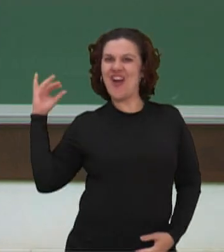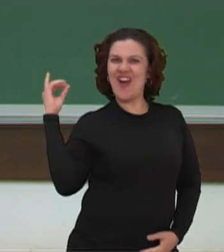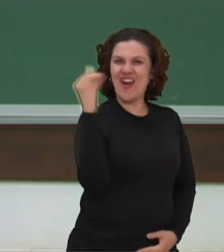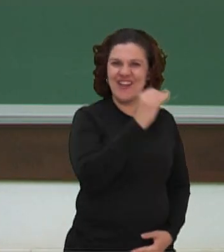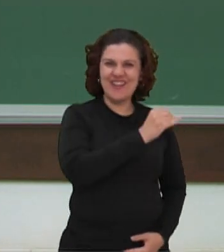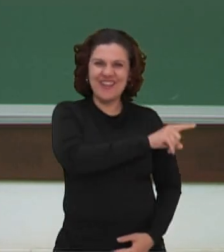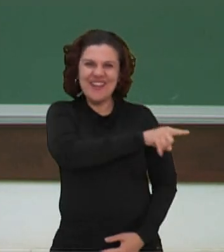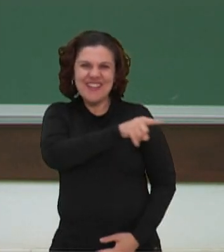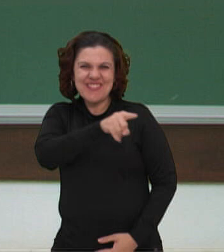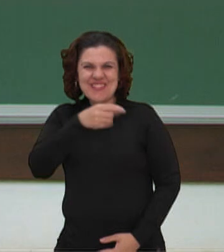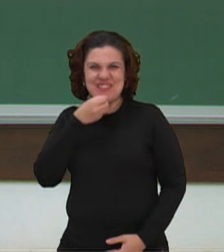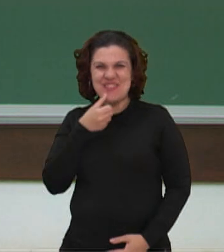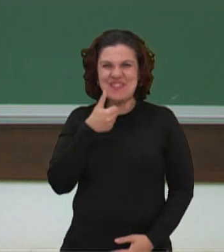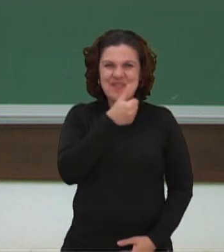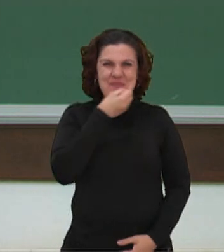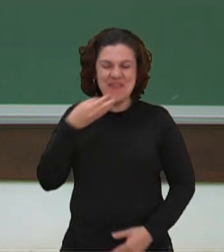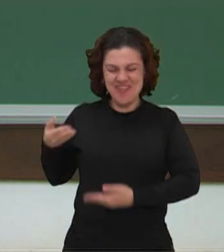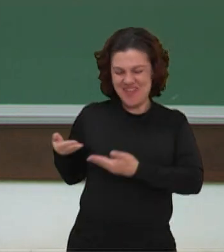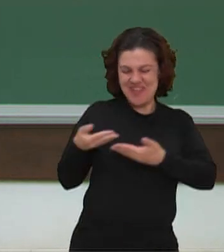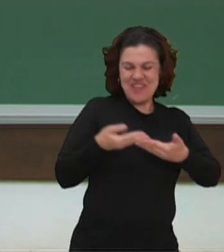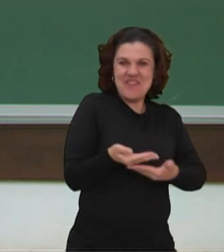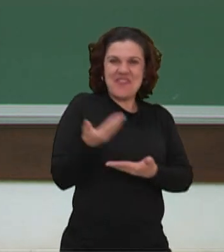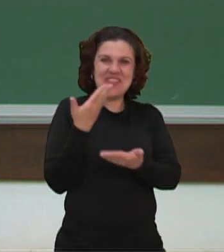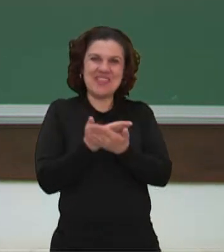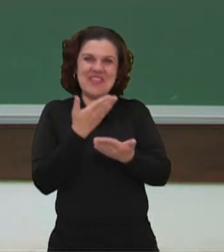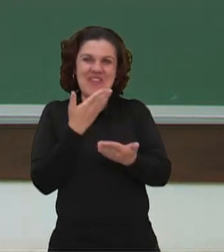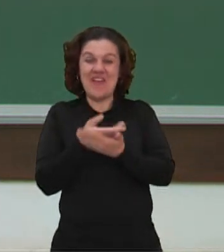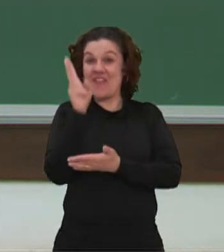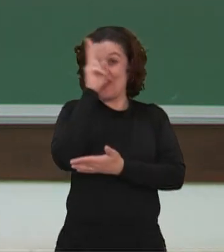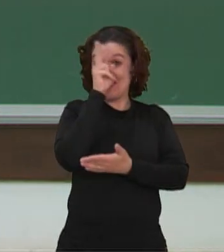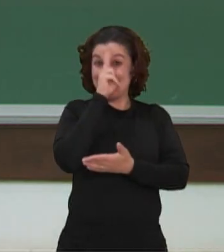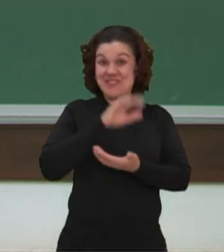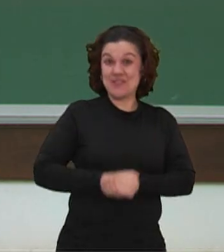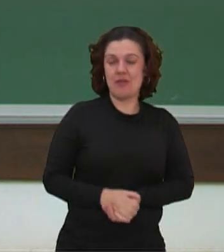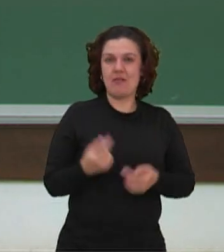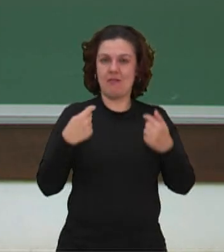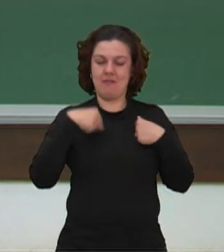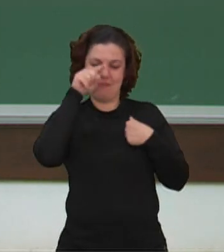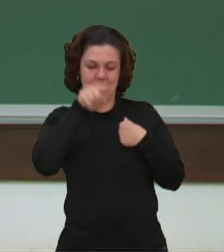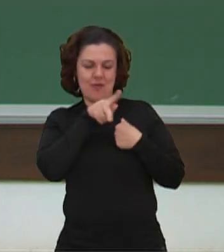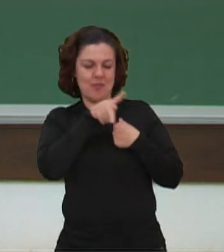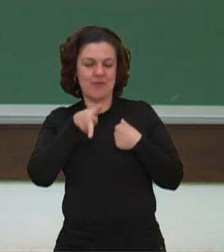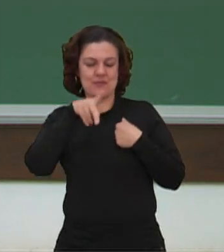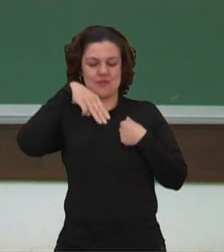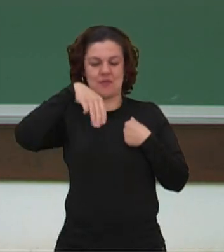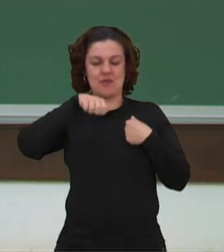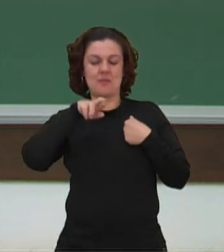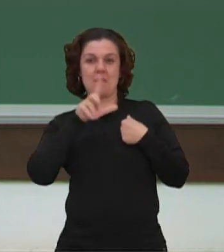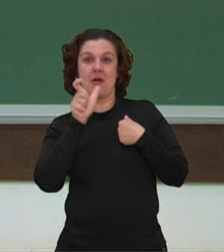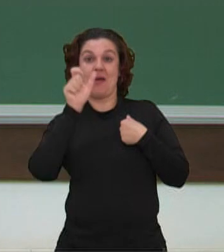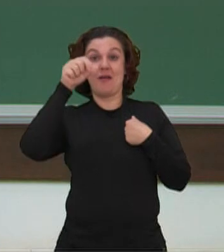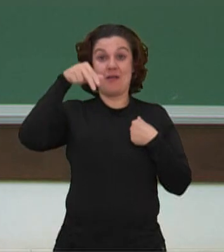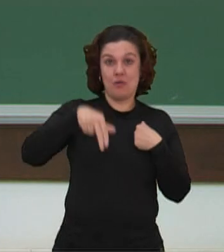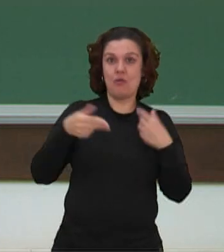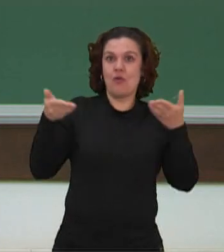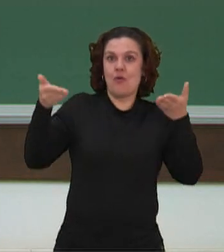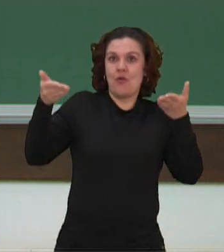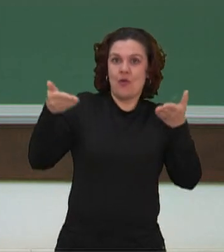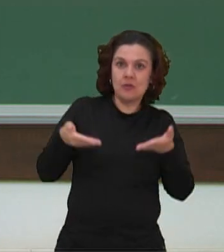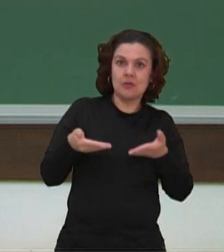Olá, povo! Bem-vindos a mais uma aula de História. Eu sou o professor Marlon e hoje,